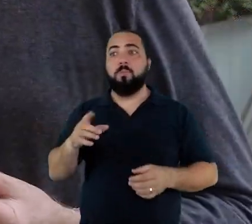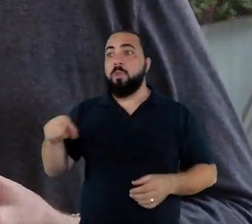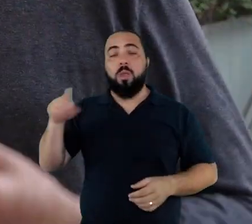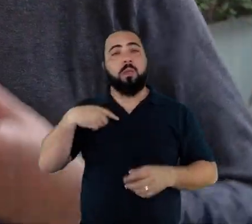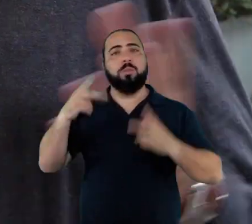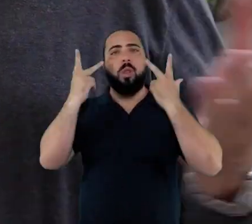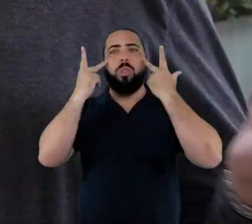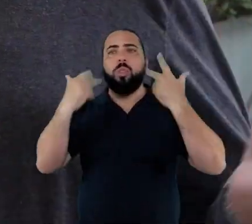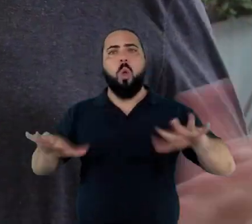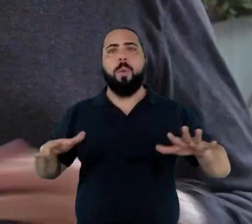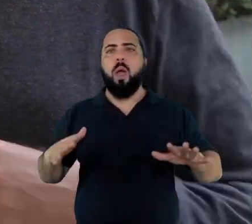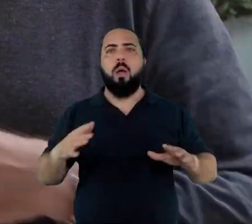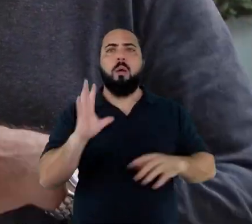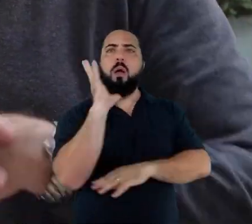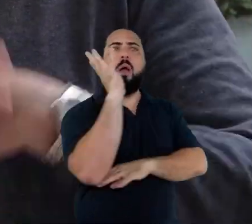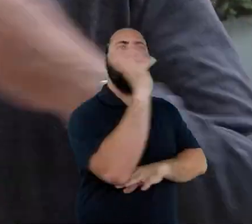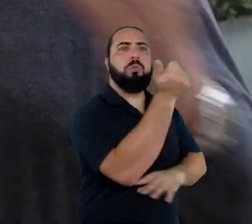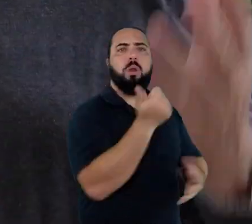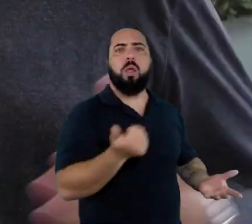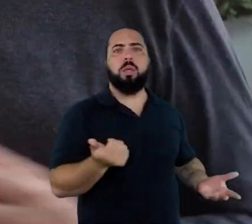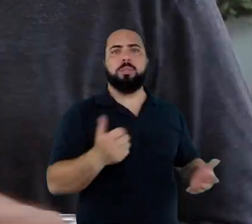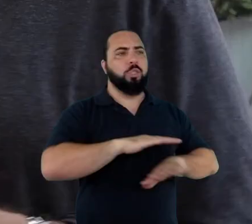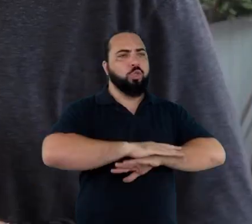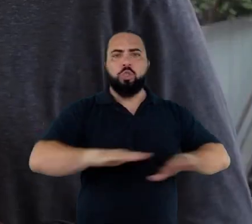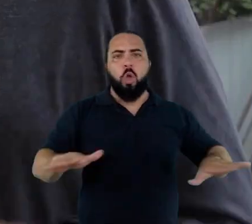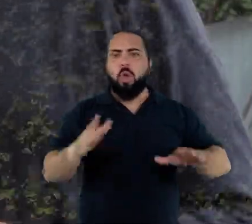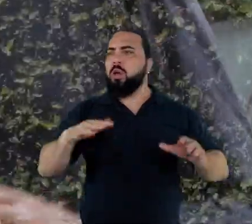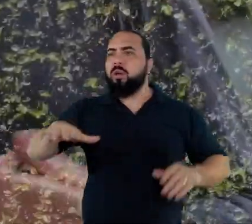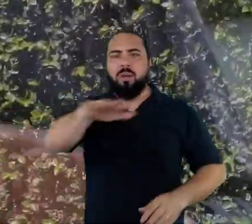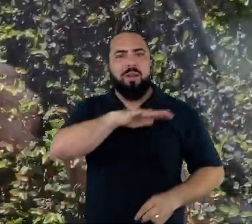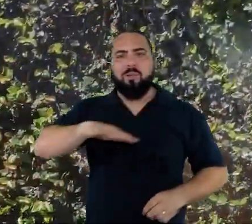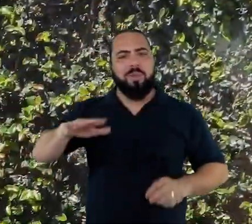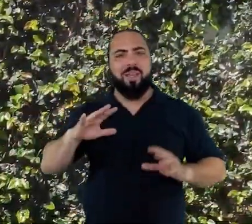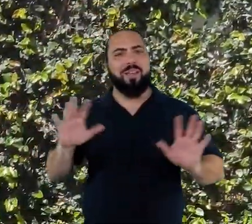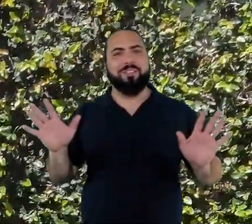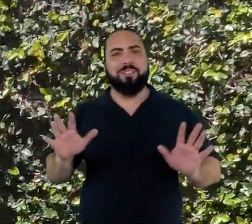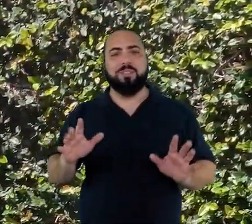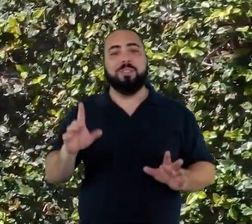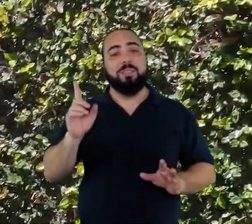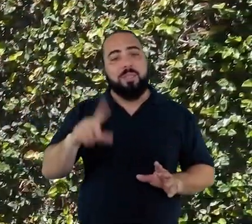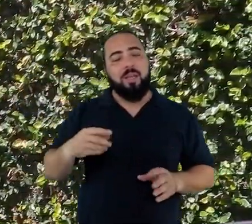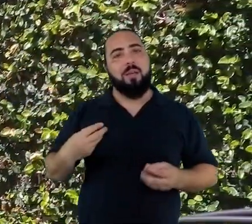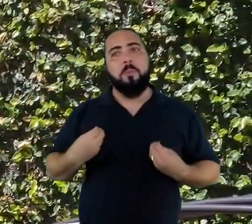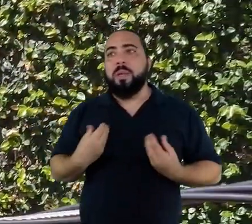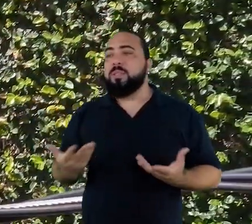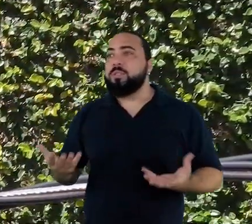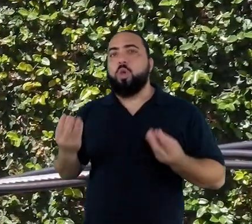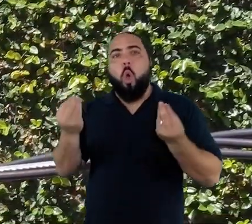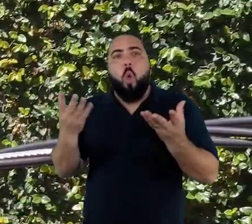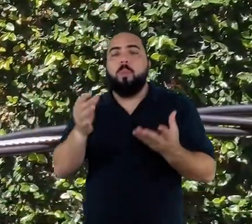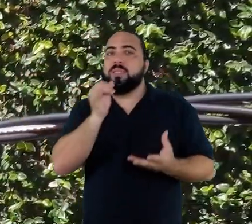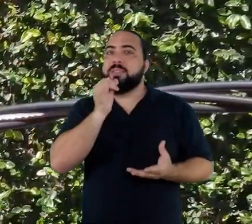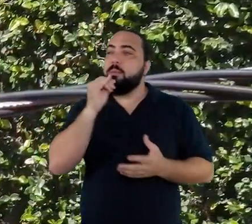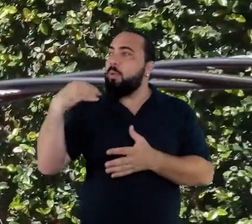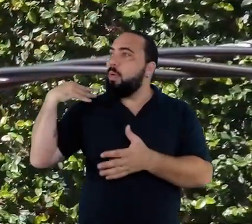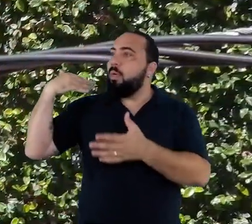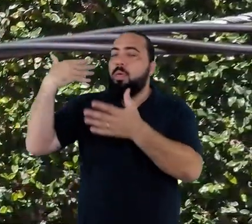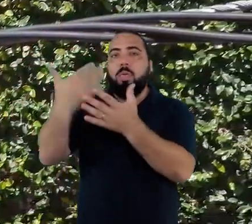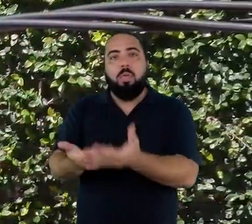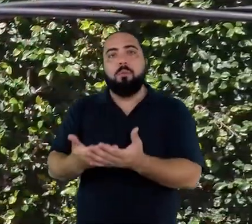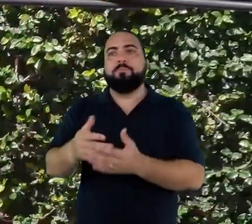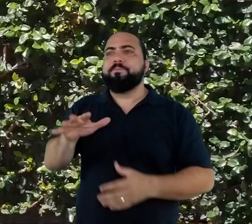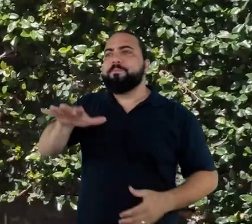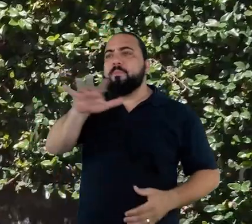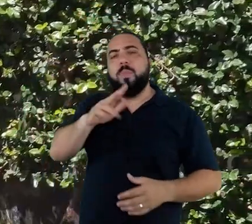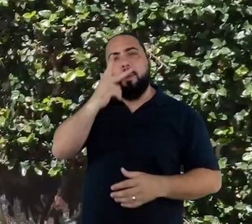viam a natureza, só árvores, essa natureza exuberante, e uma ponte para o presente, né? De como essa